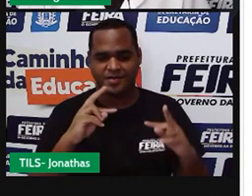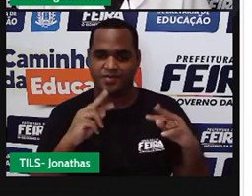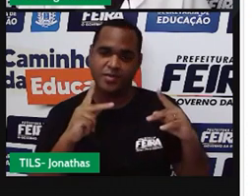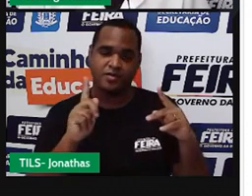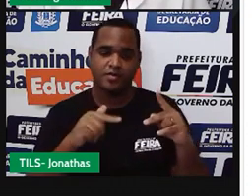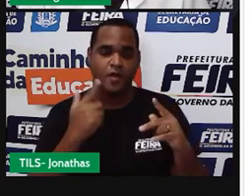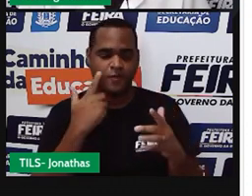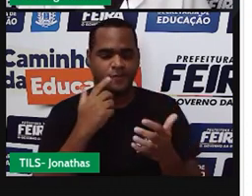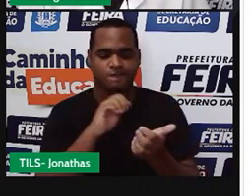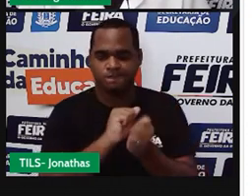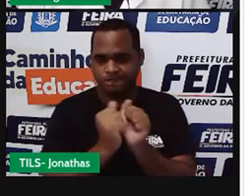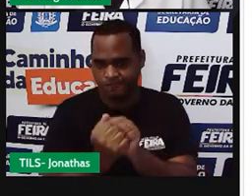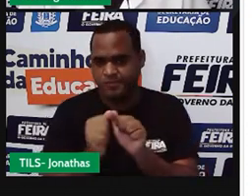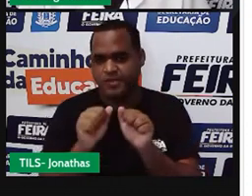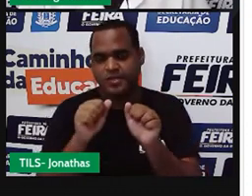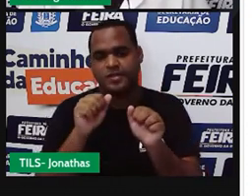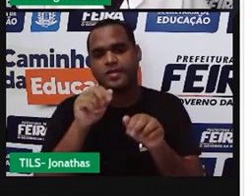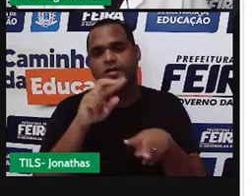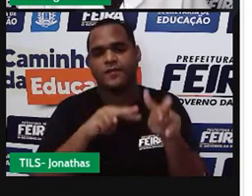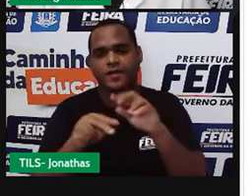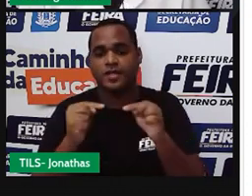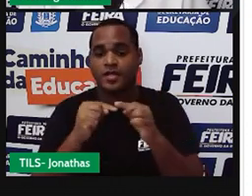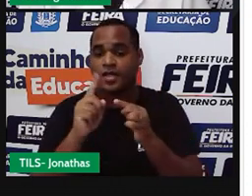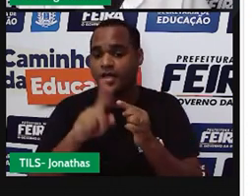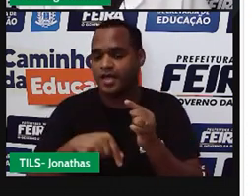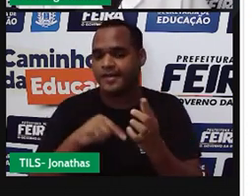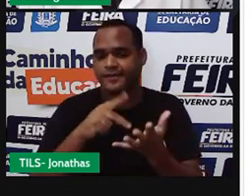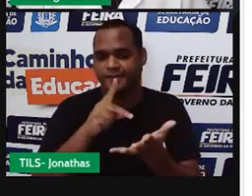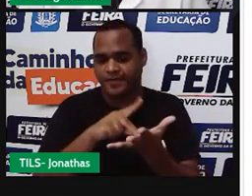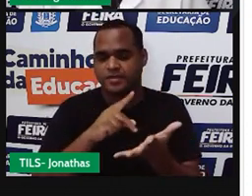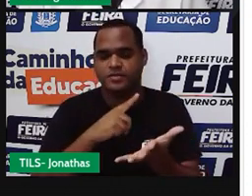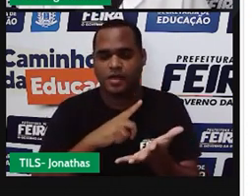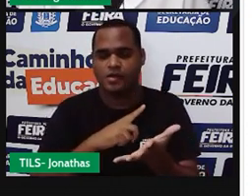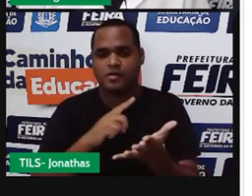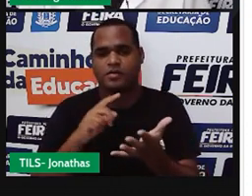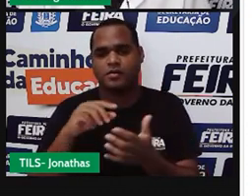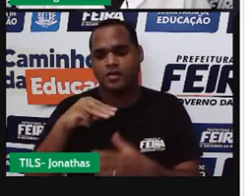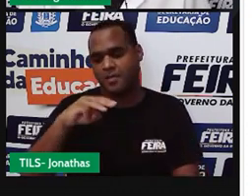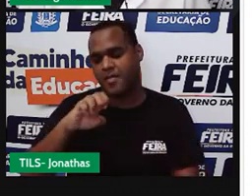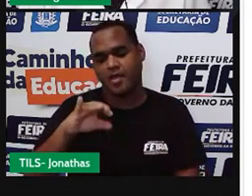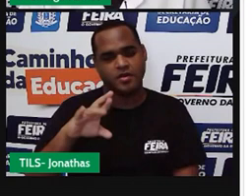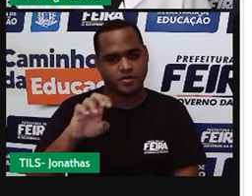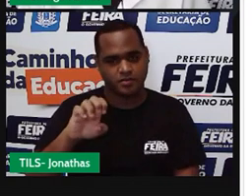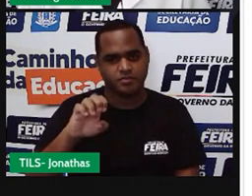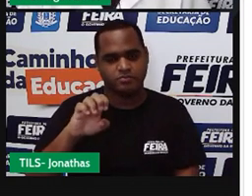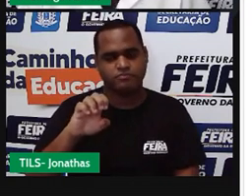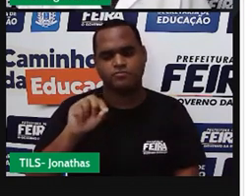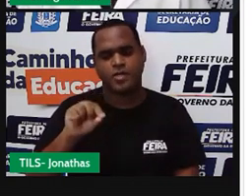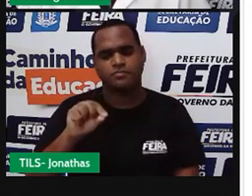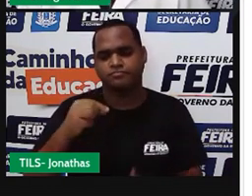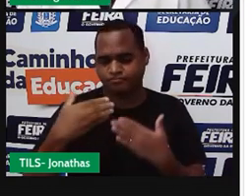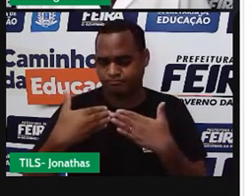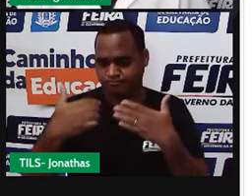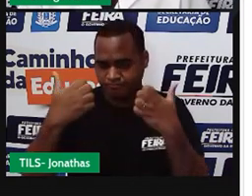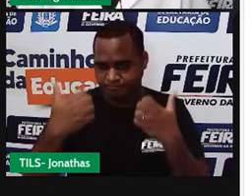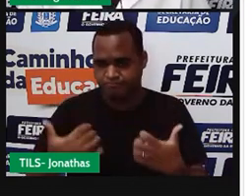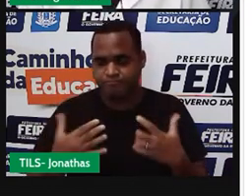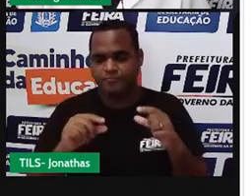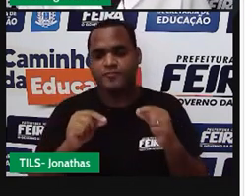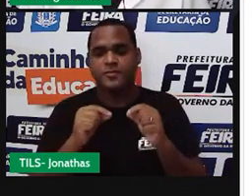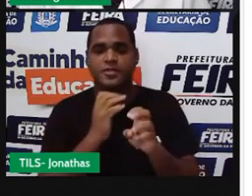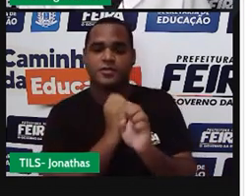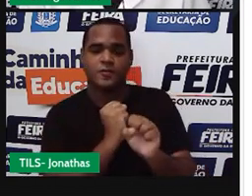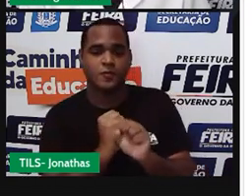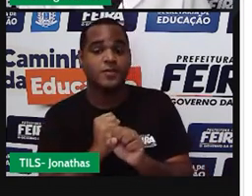atribua uma medida para o lado do quadrado desenhado por Meire em seguida calcule a área